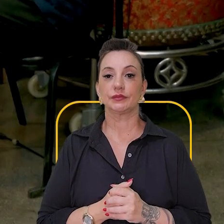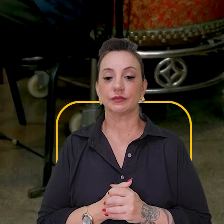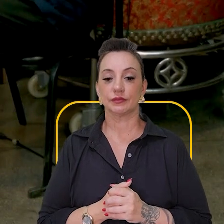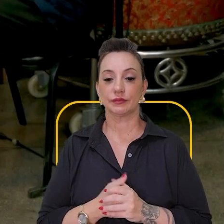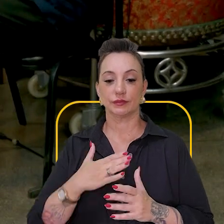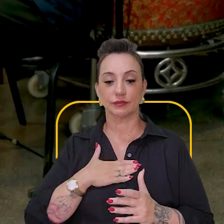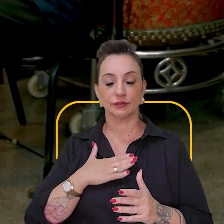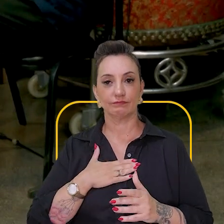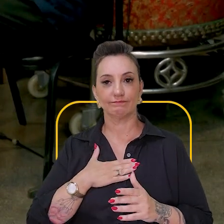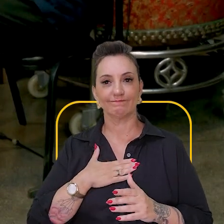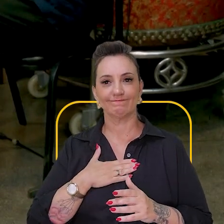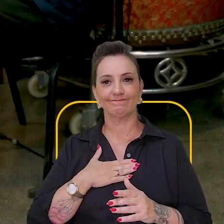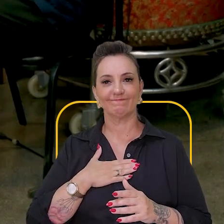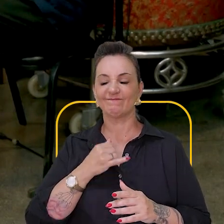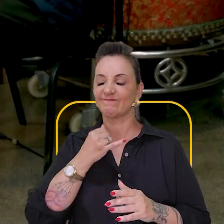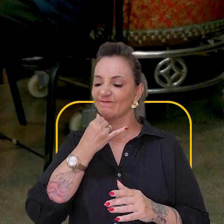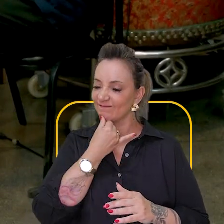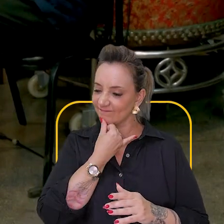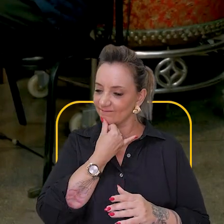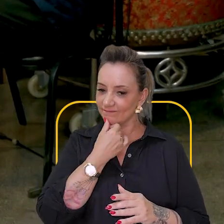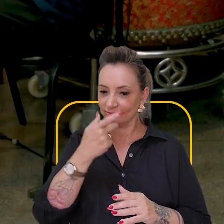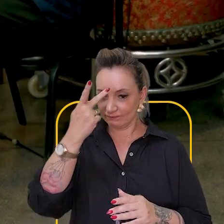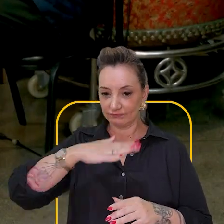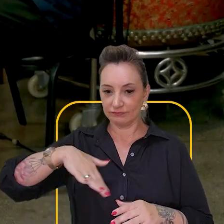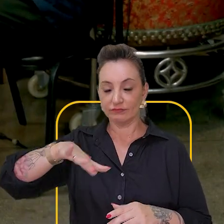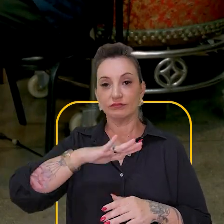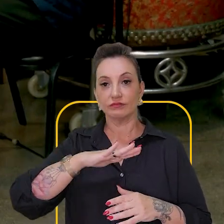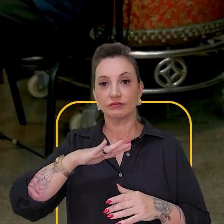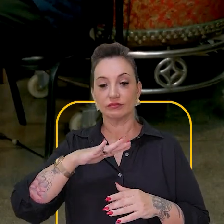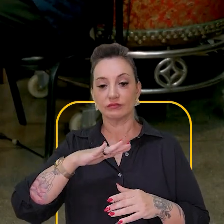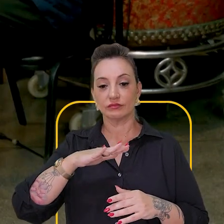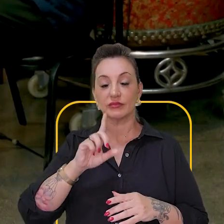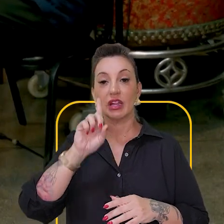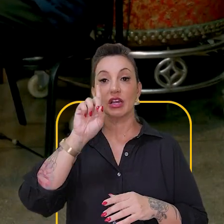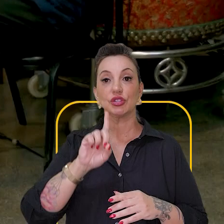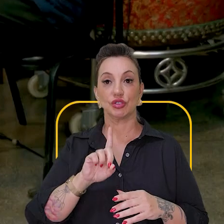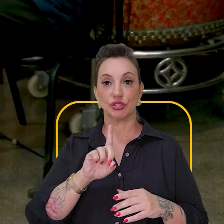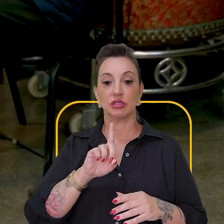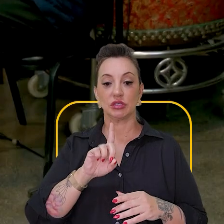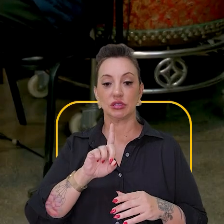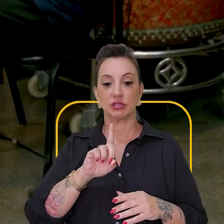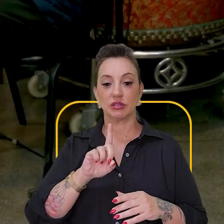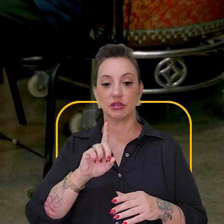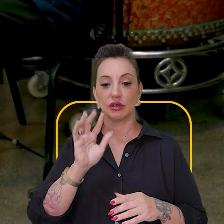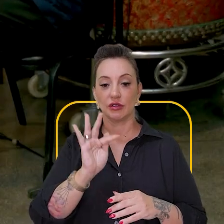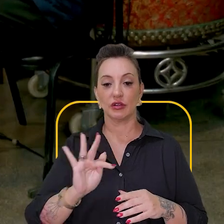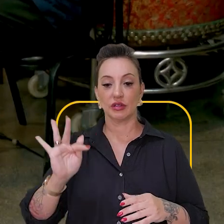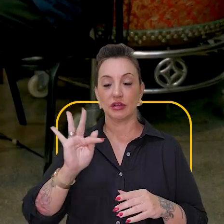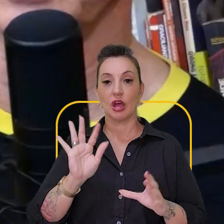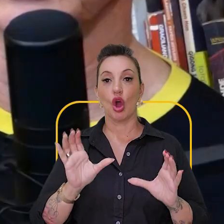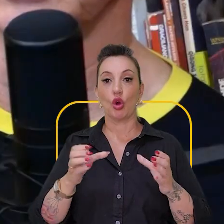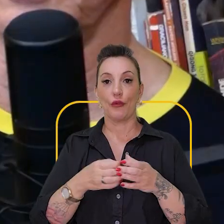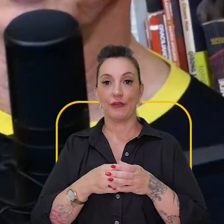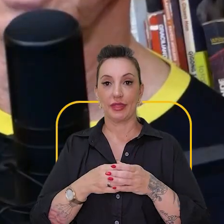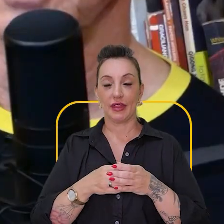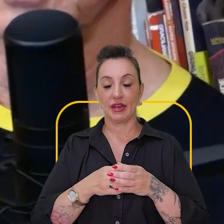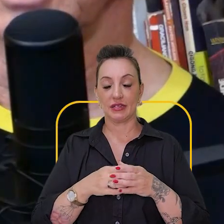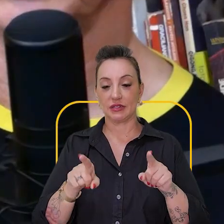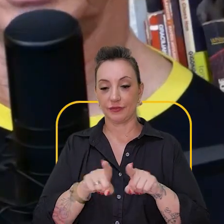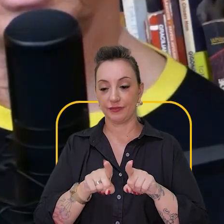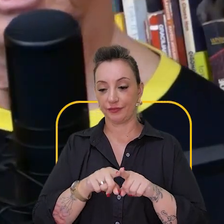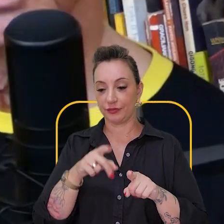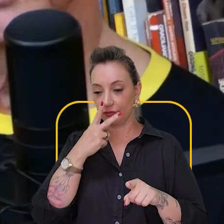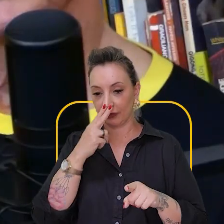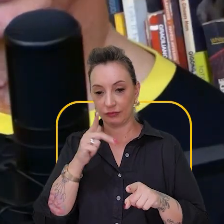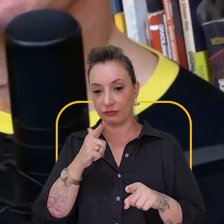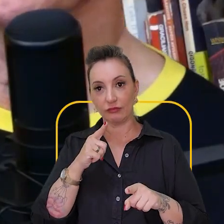Hã eu fiquei meio descontente com o pessoal que tava na na direção da da Federação e da Confederação